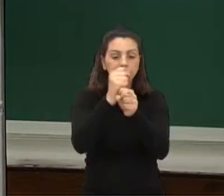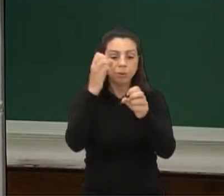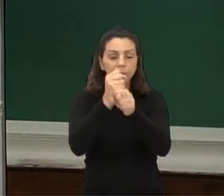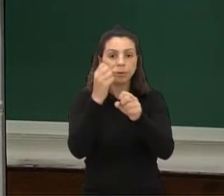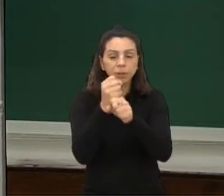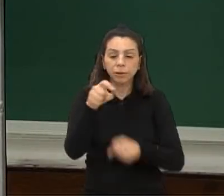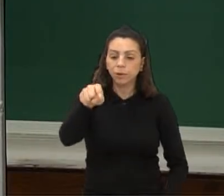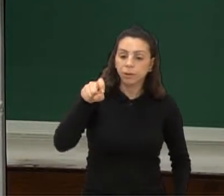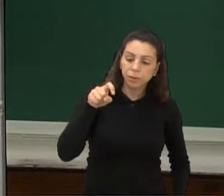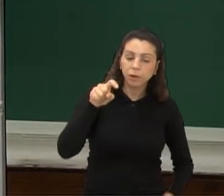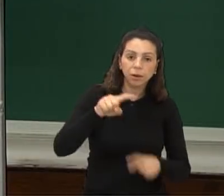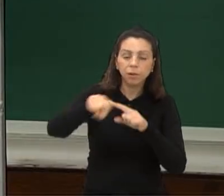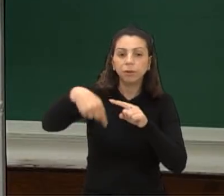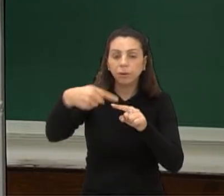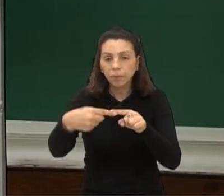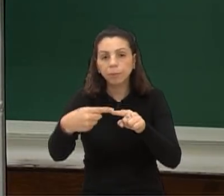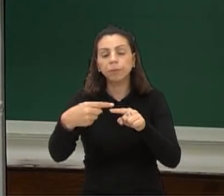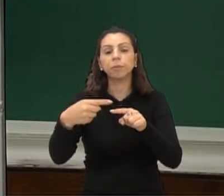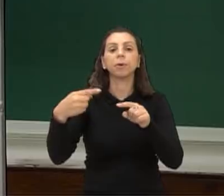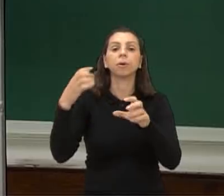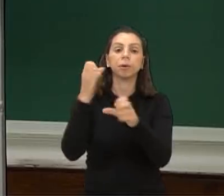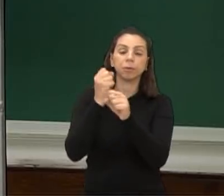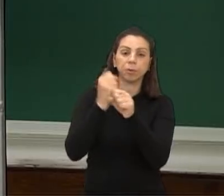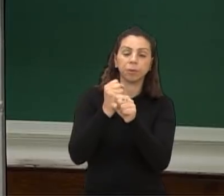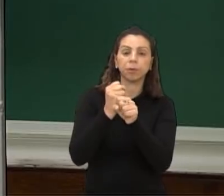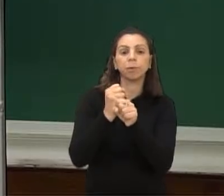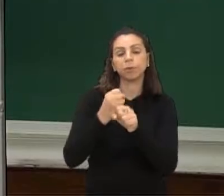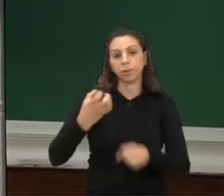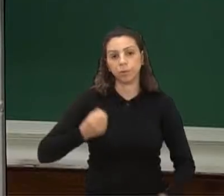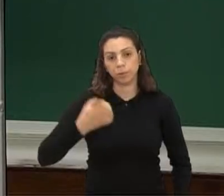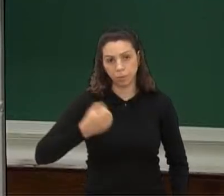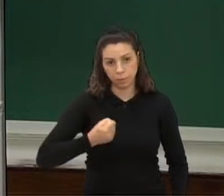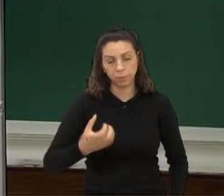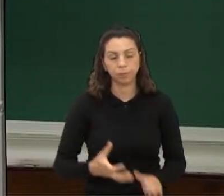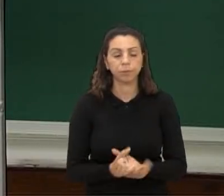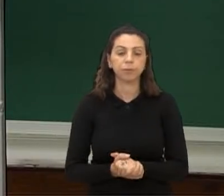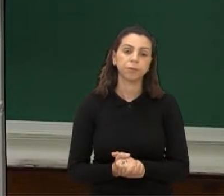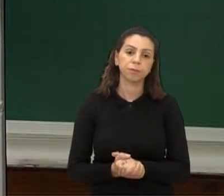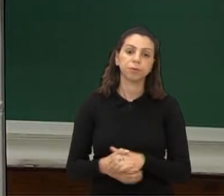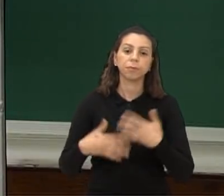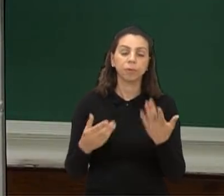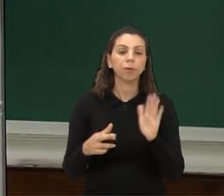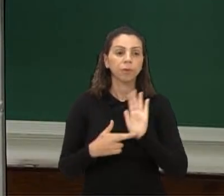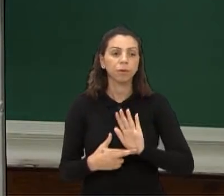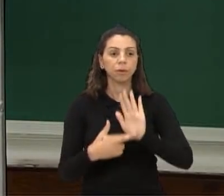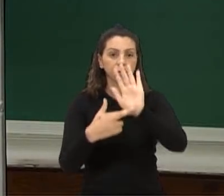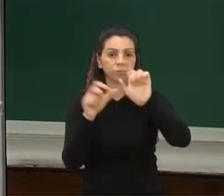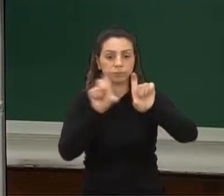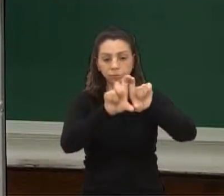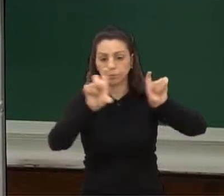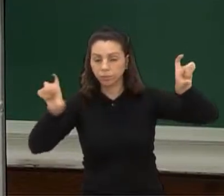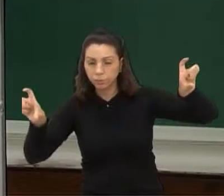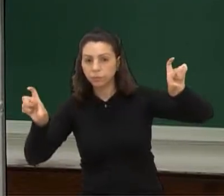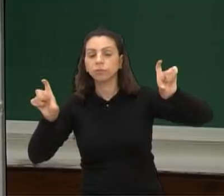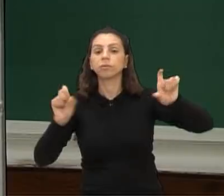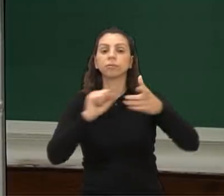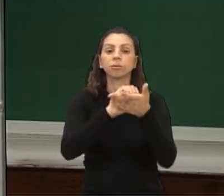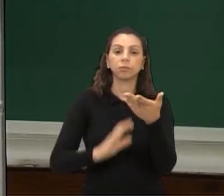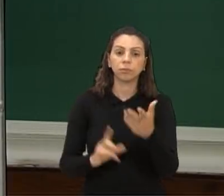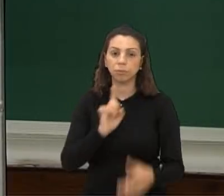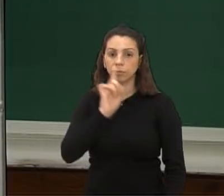da propriedade distributiva? Então, eu aplicaria uma propriedade distributiva aqui primeiro,